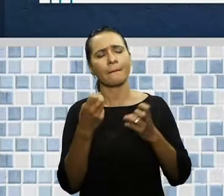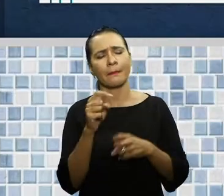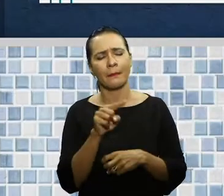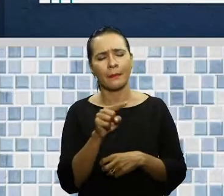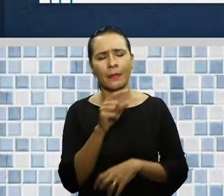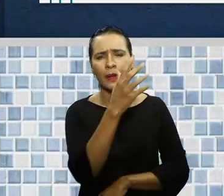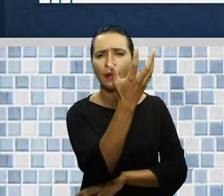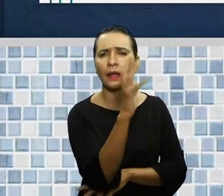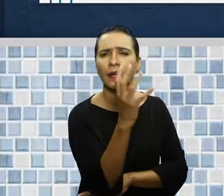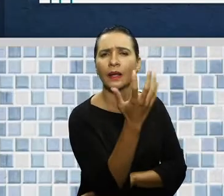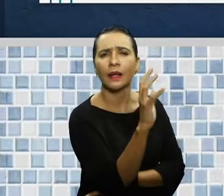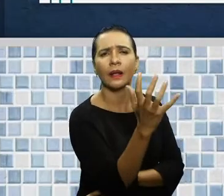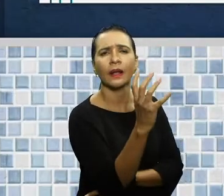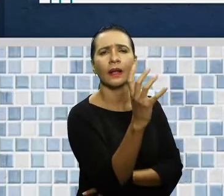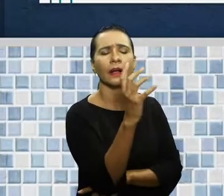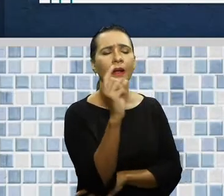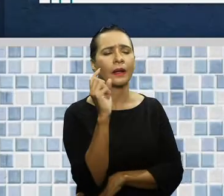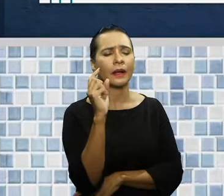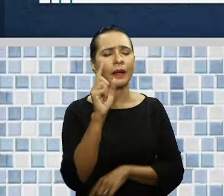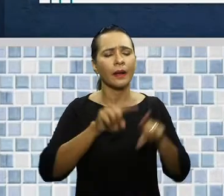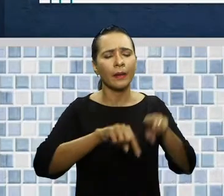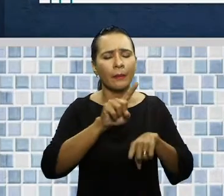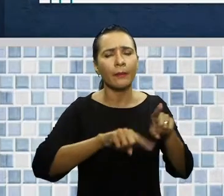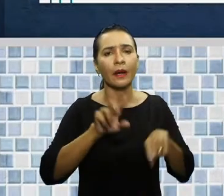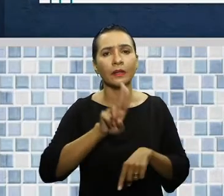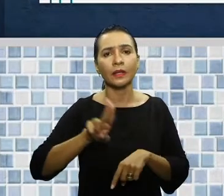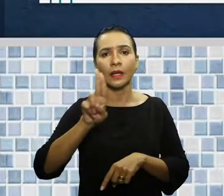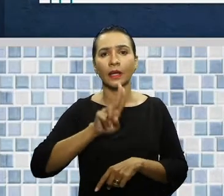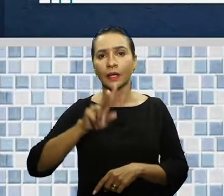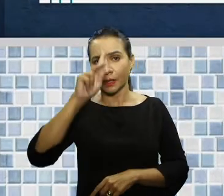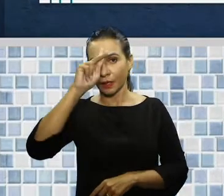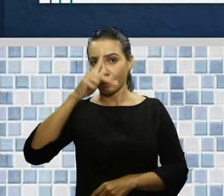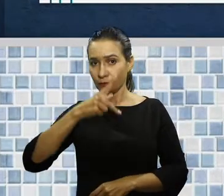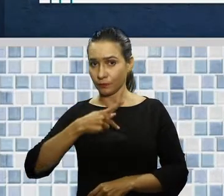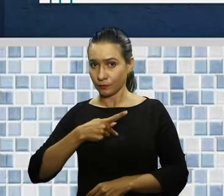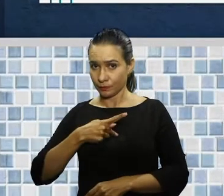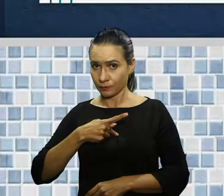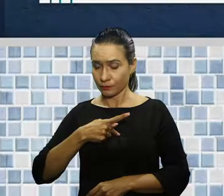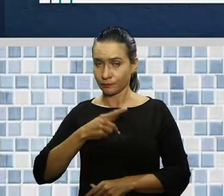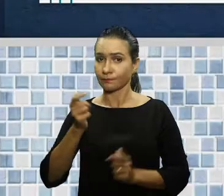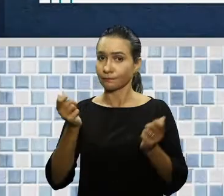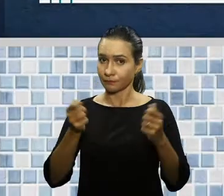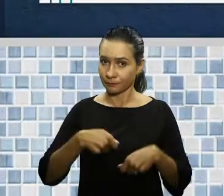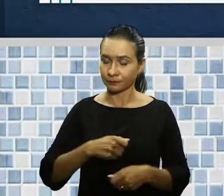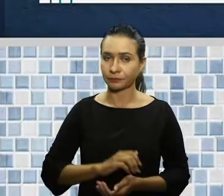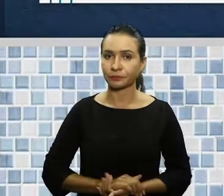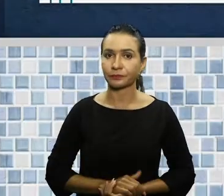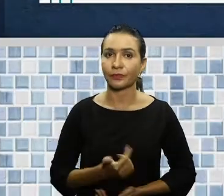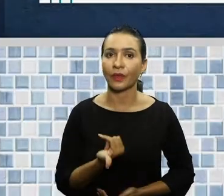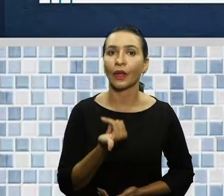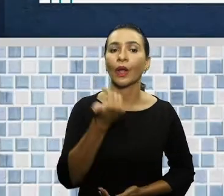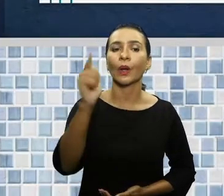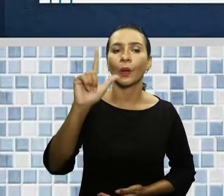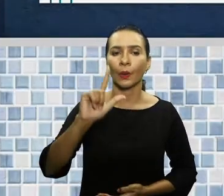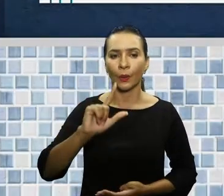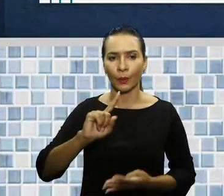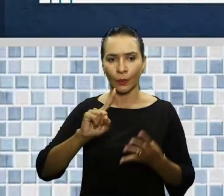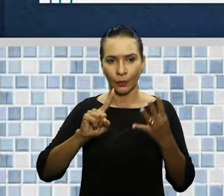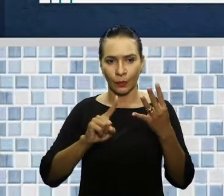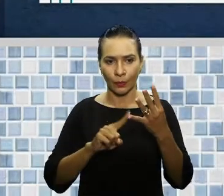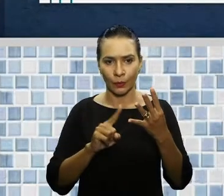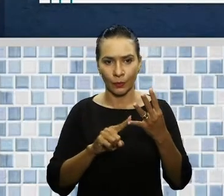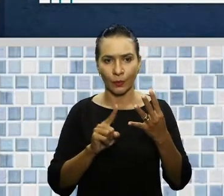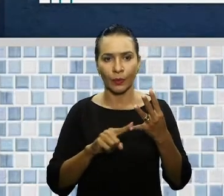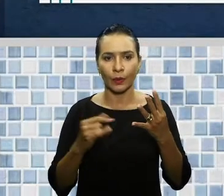estão disponíveis como material para uso próprio. E um outro marco que foi bastante